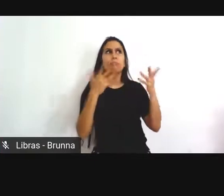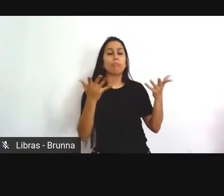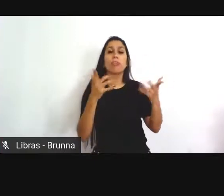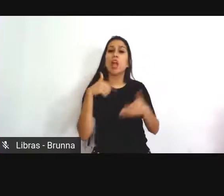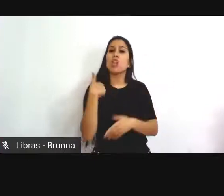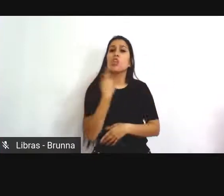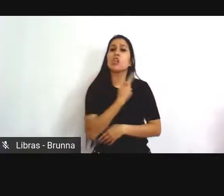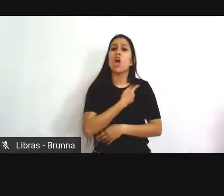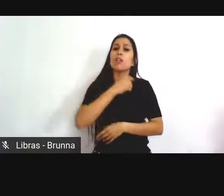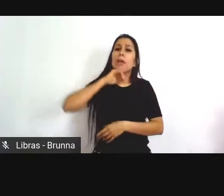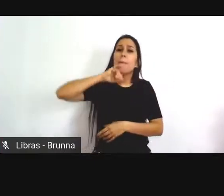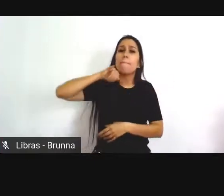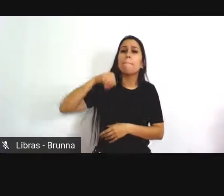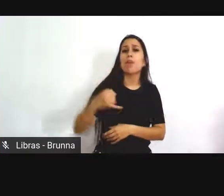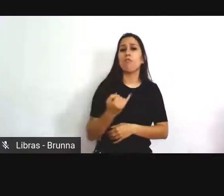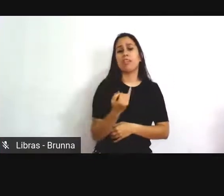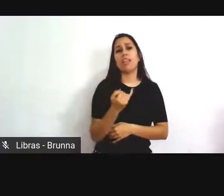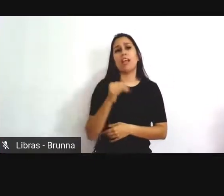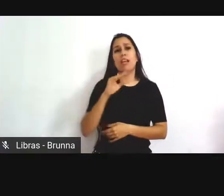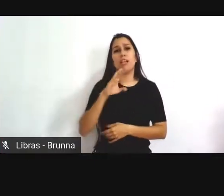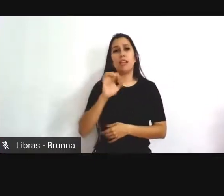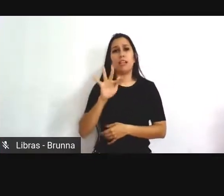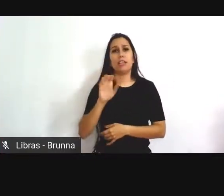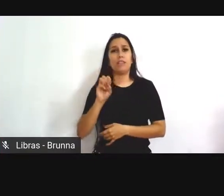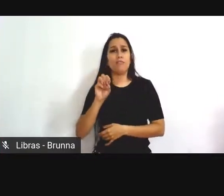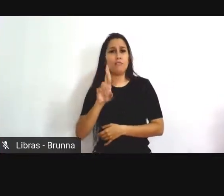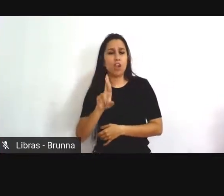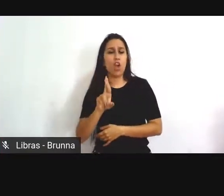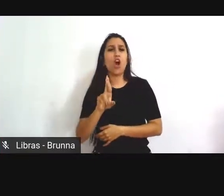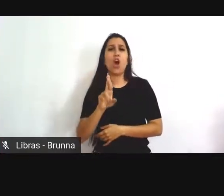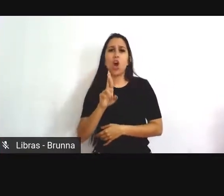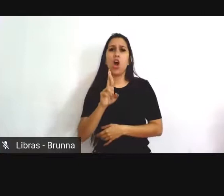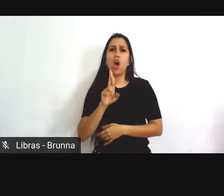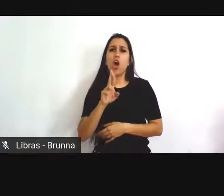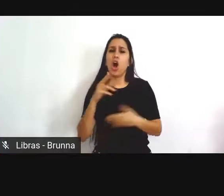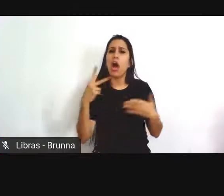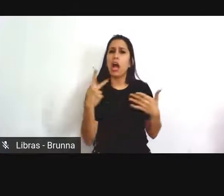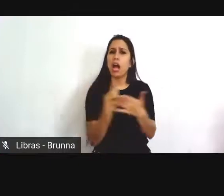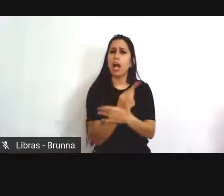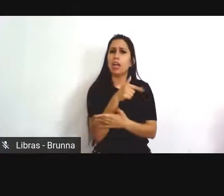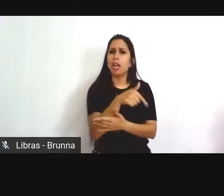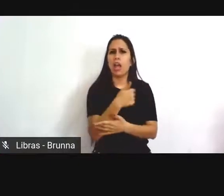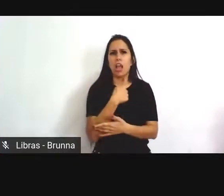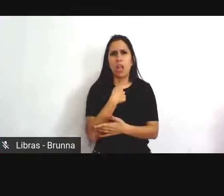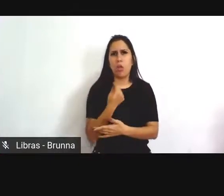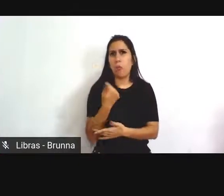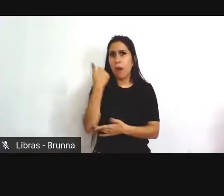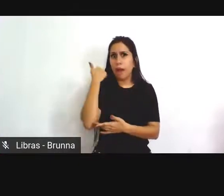essa rede que o CEFOR causa, né? Eu falava muito depois que eu saí